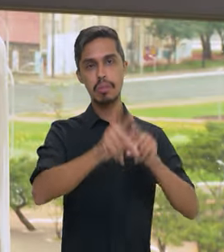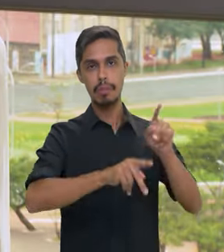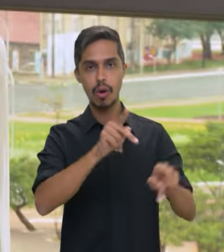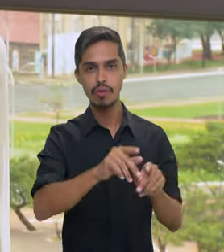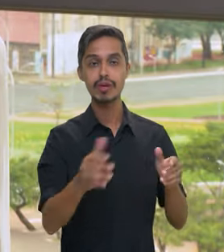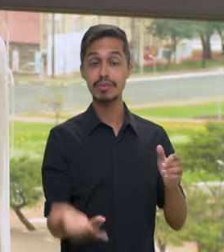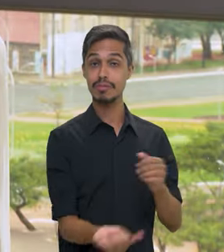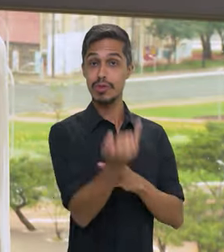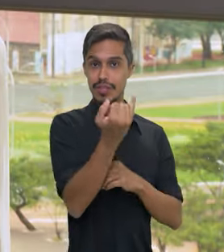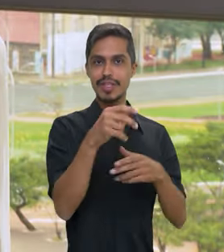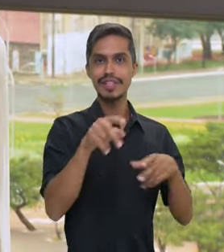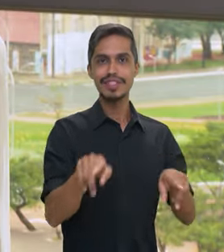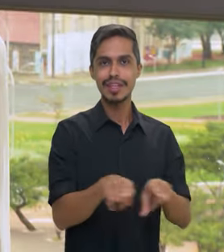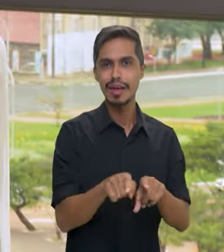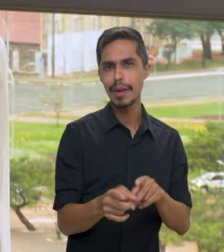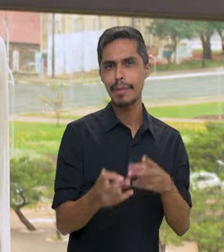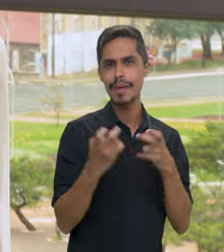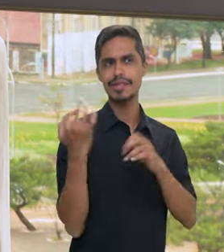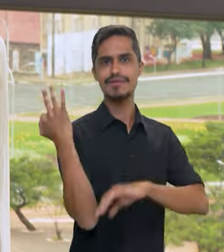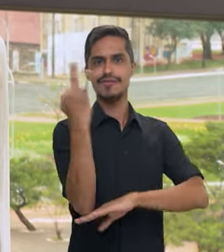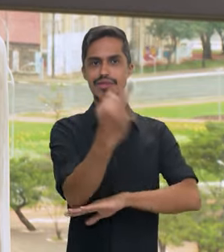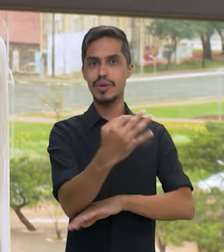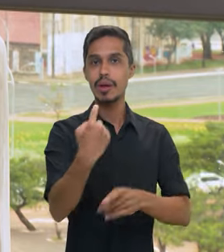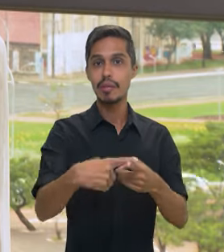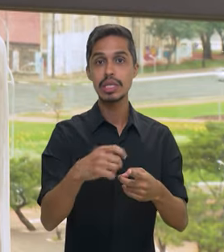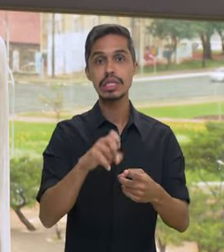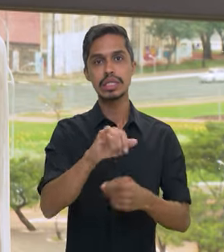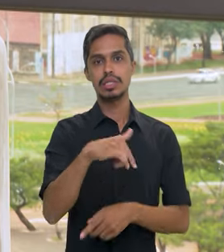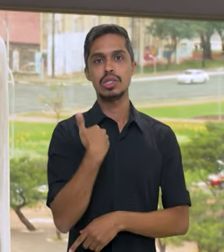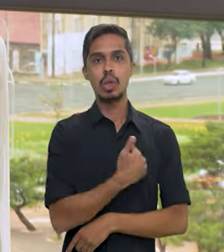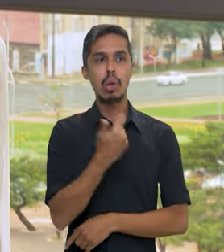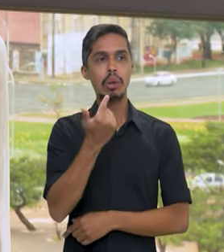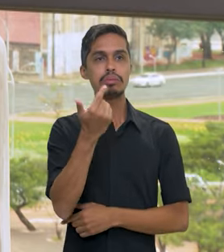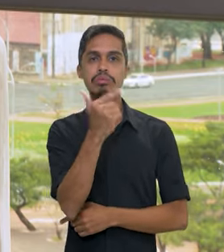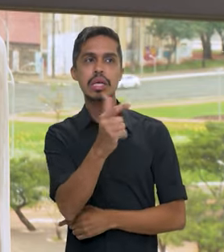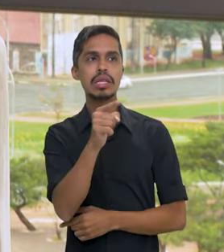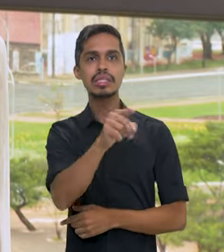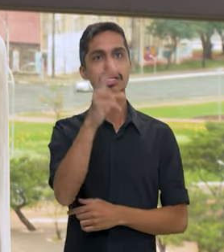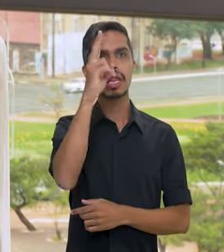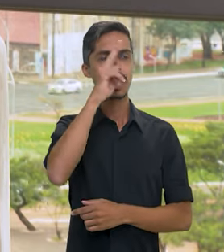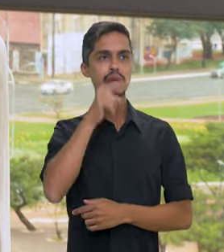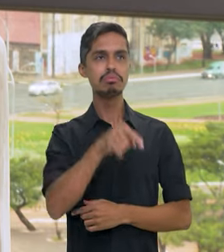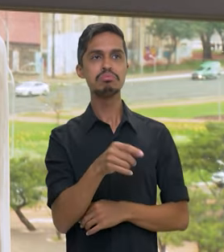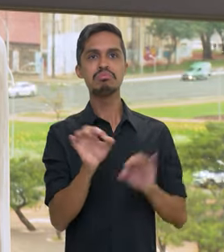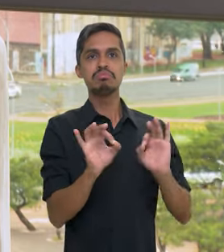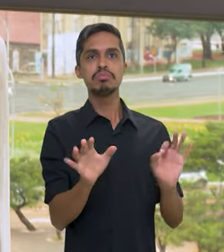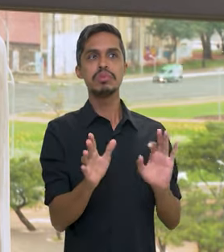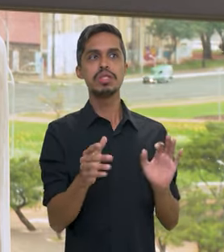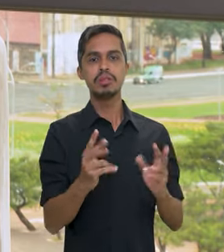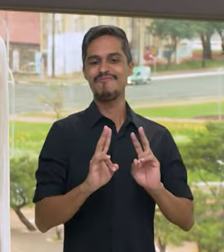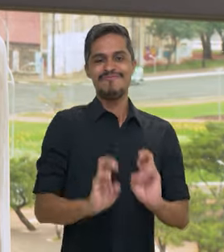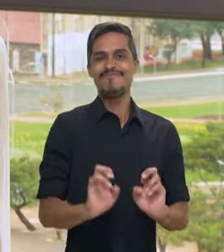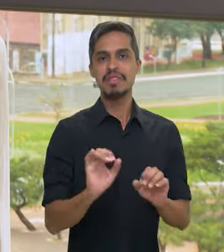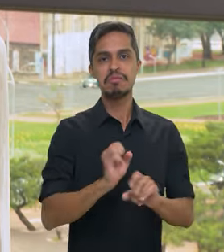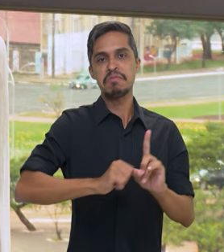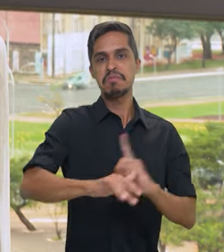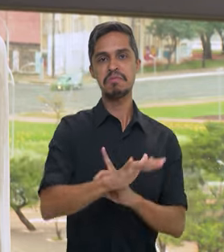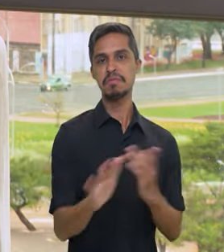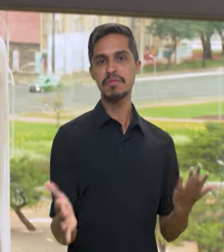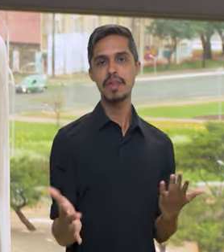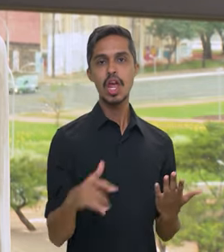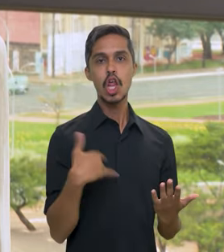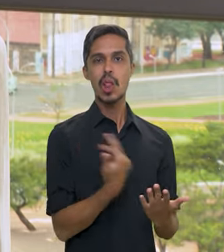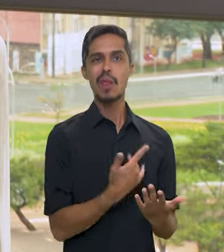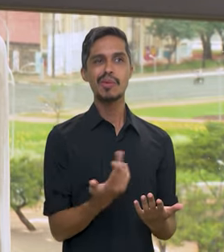ser importante para o povo se reconhecer, é também sobre o futuro, porque se a gente não traz essa memória, a gente não se vê como